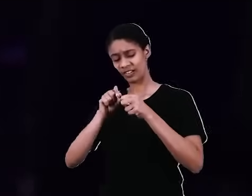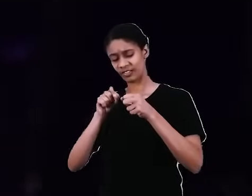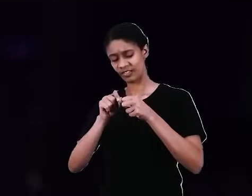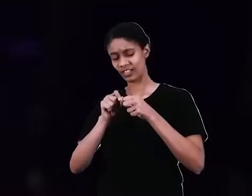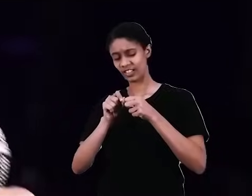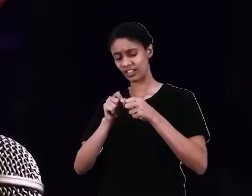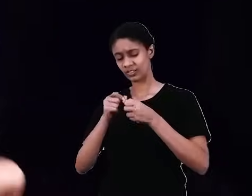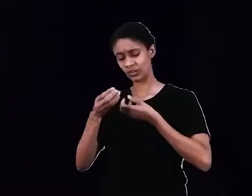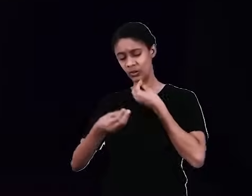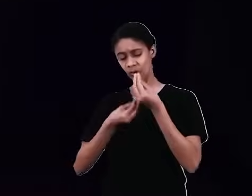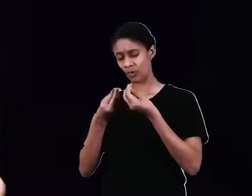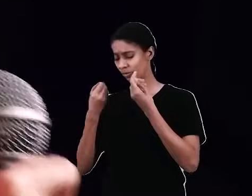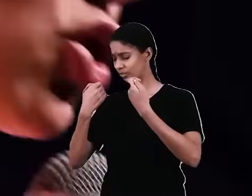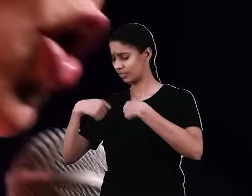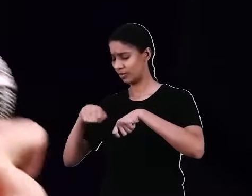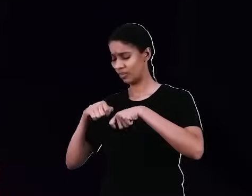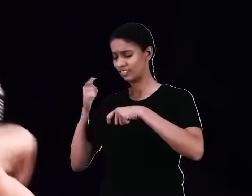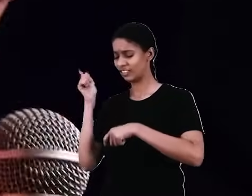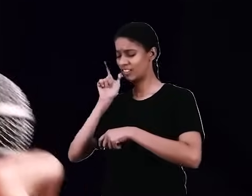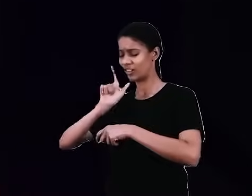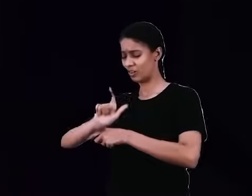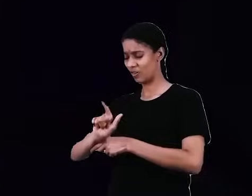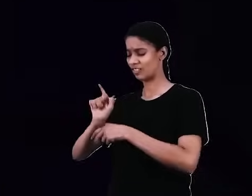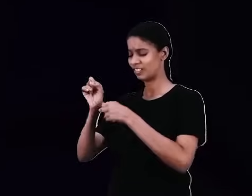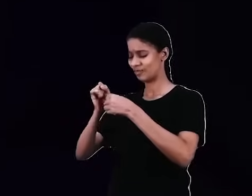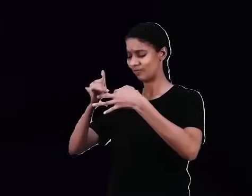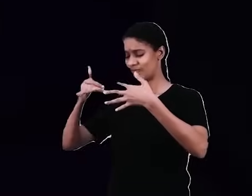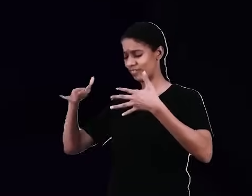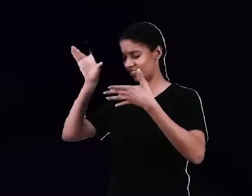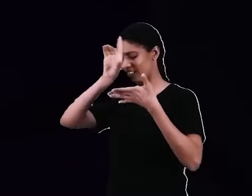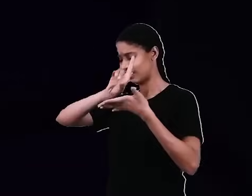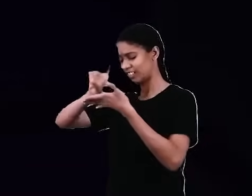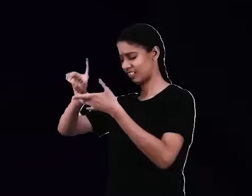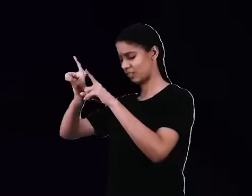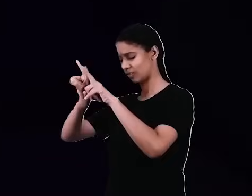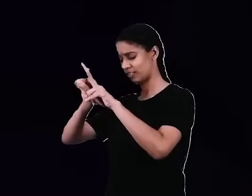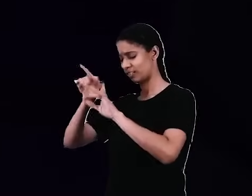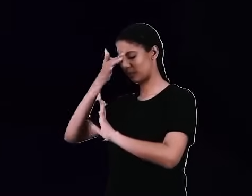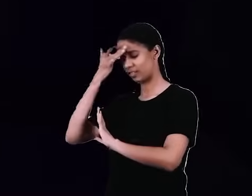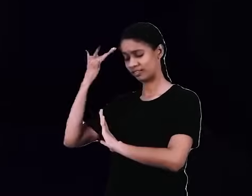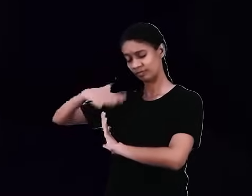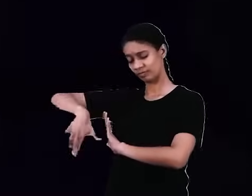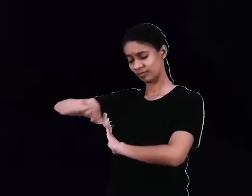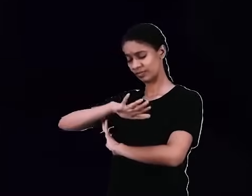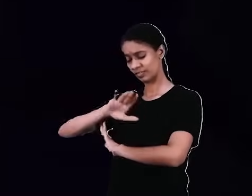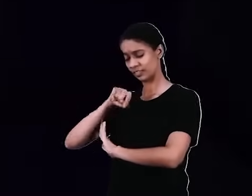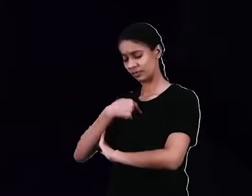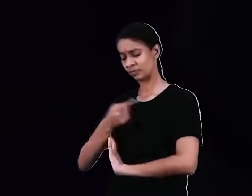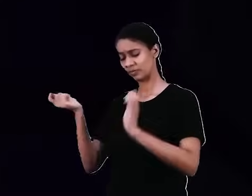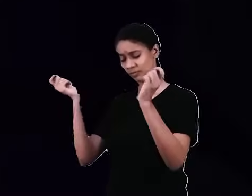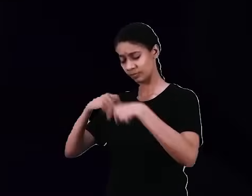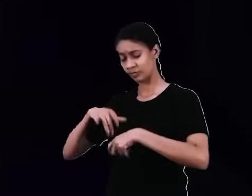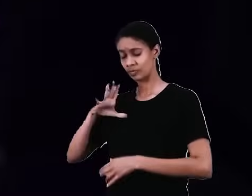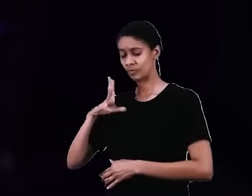era para agir e alcançou graça diante de Deus e dos homens, Senhor. Que a gente possa